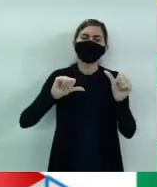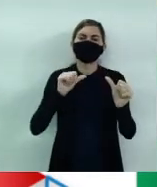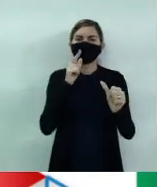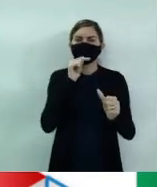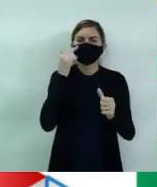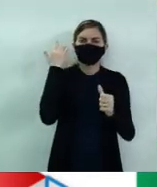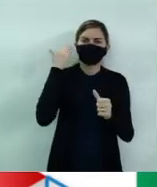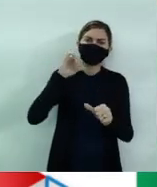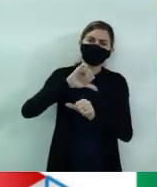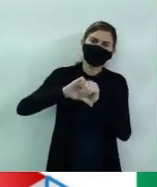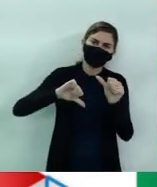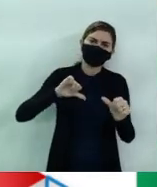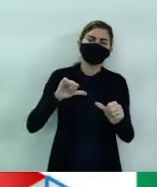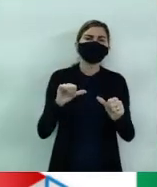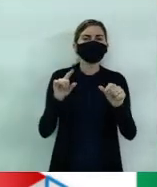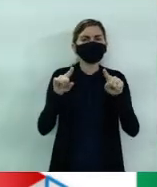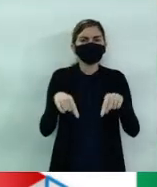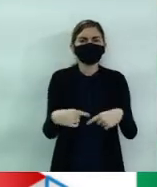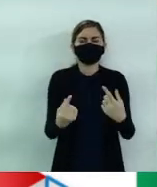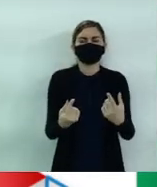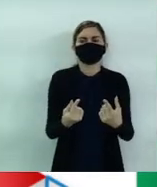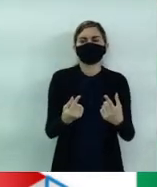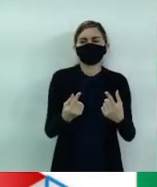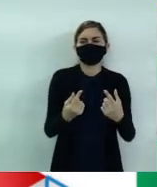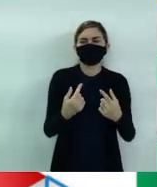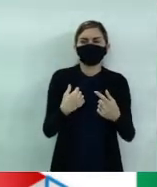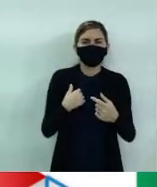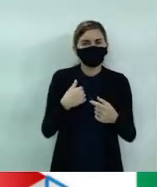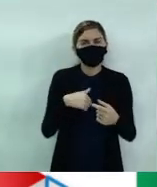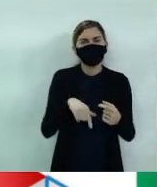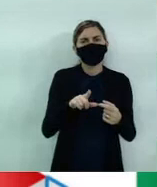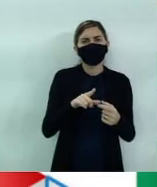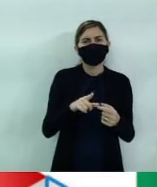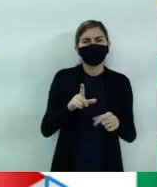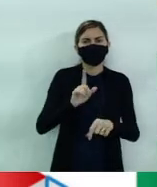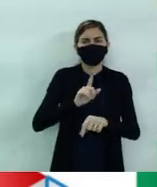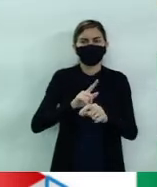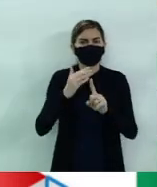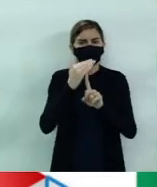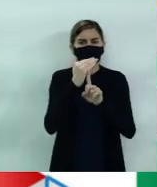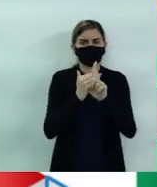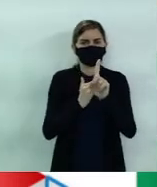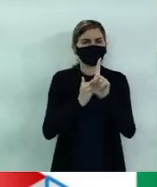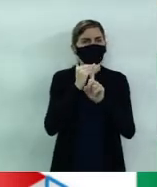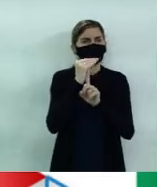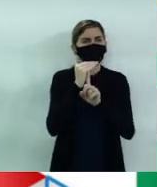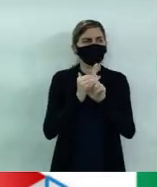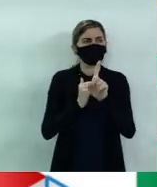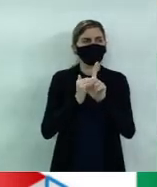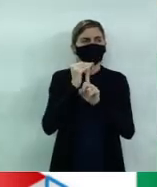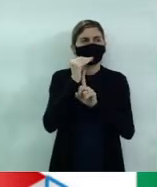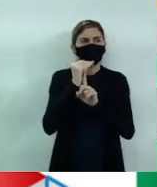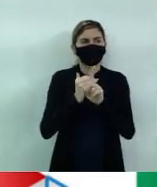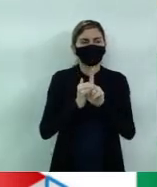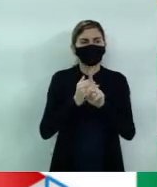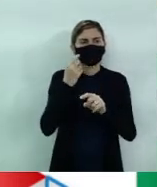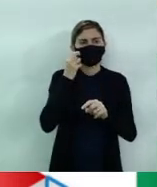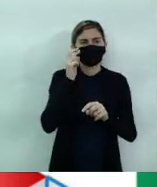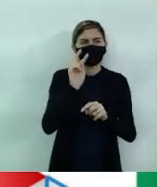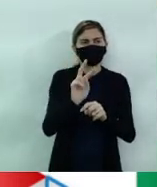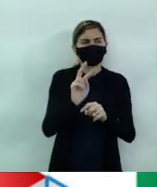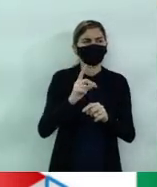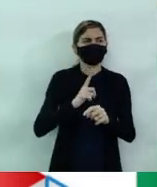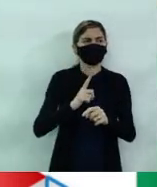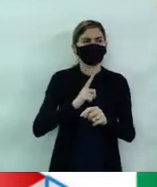nessa transformação é justamente a temperatura. Veja só que legal essa imagem. A gente